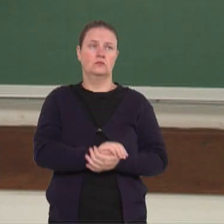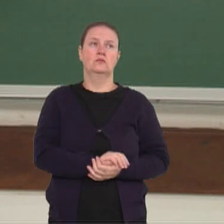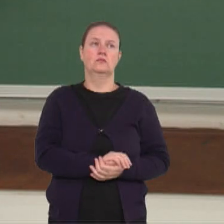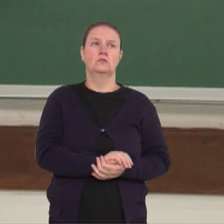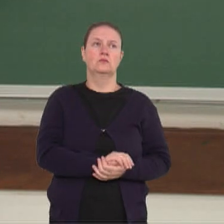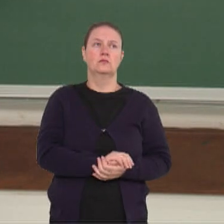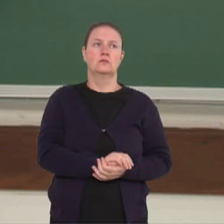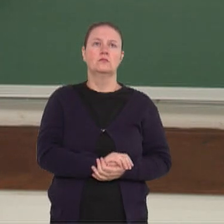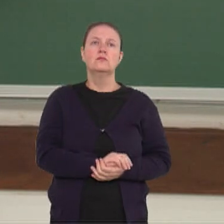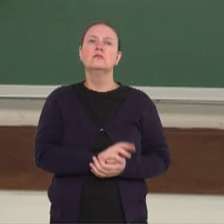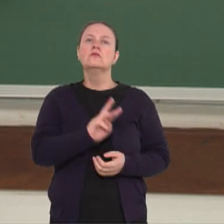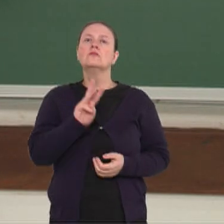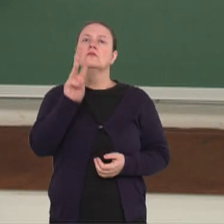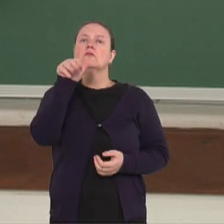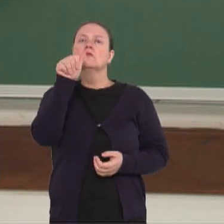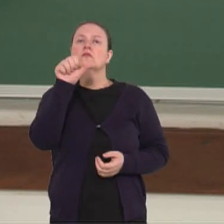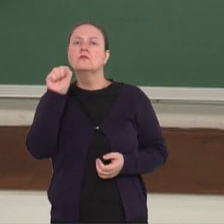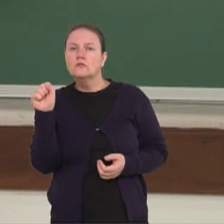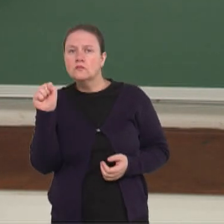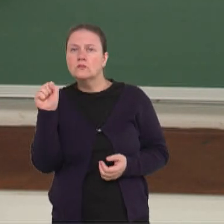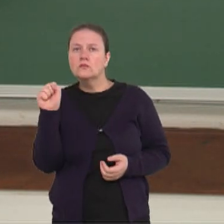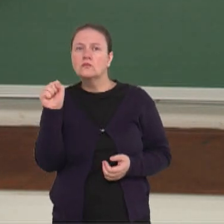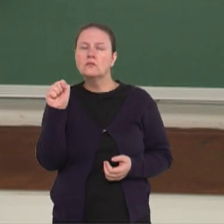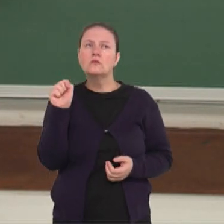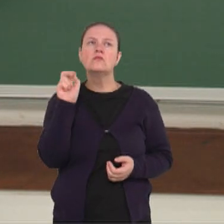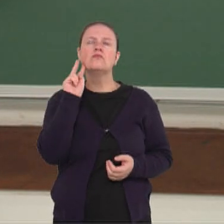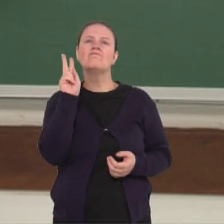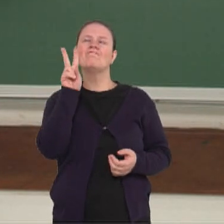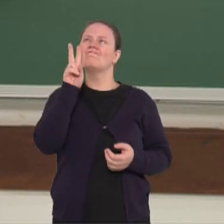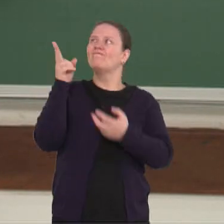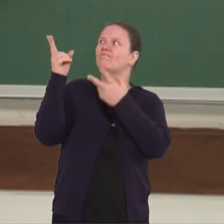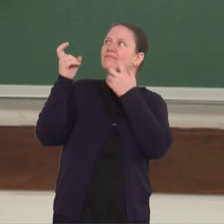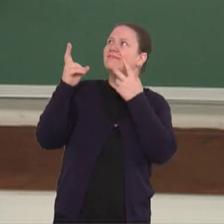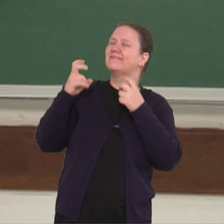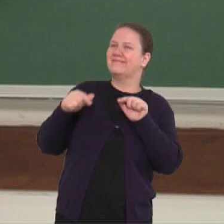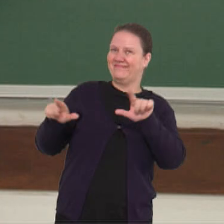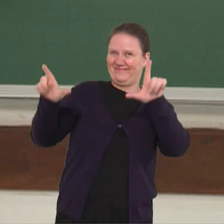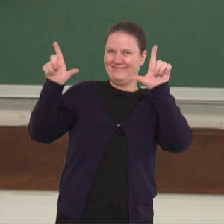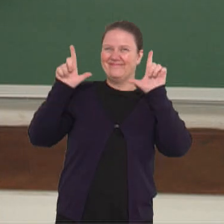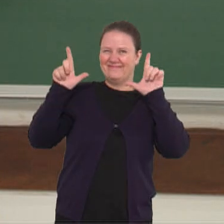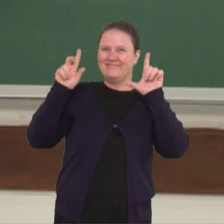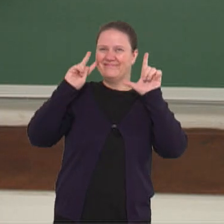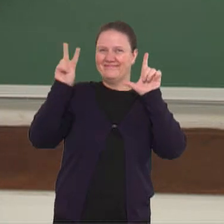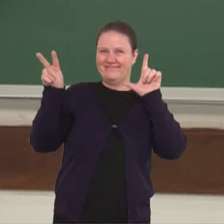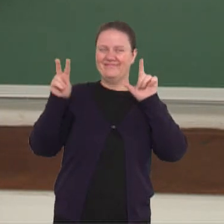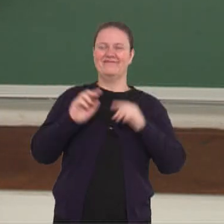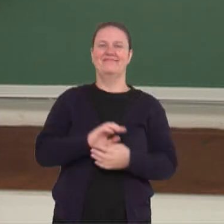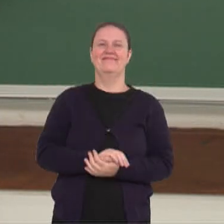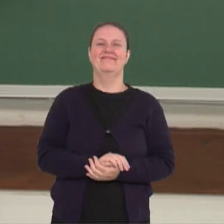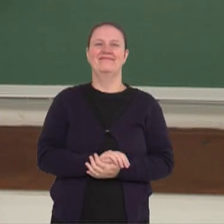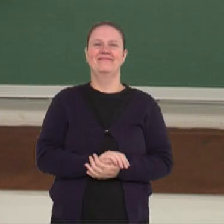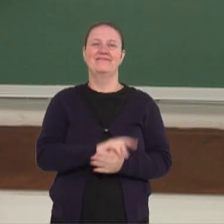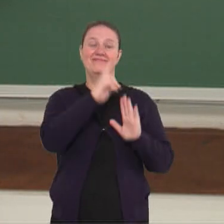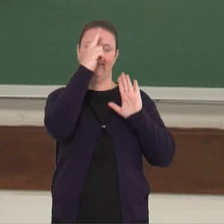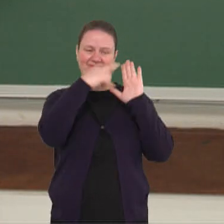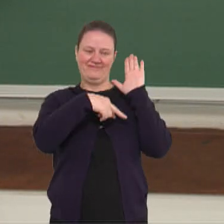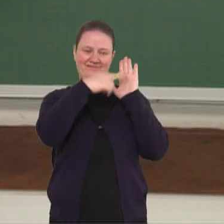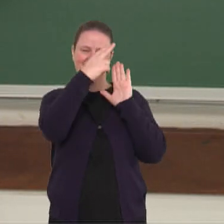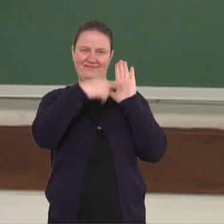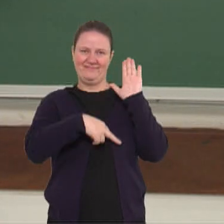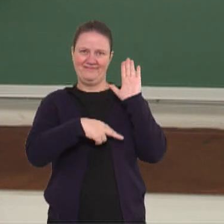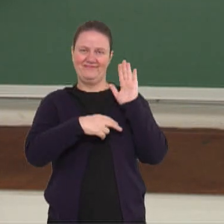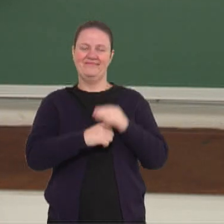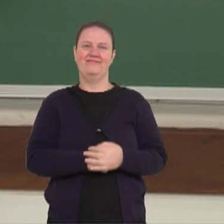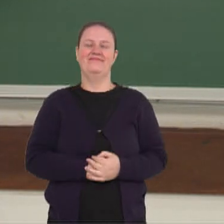I was, you are ficou you were, he, she, it is ficou he, she, it was, we, you,